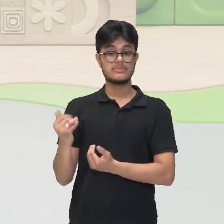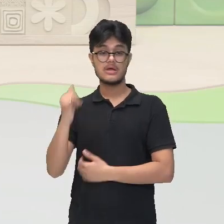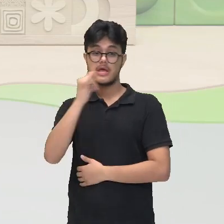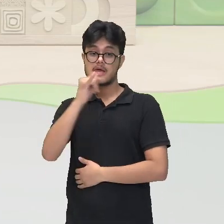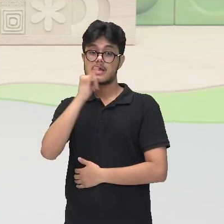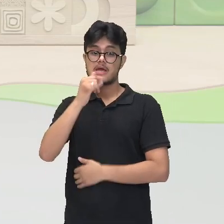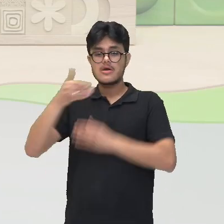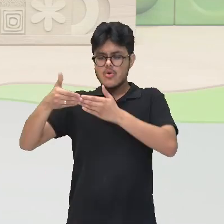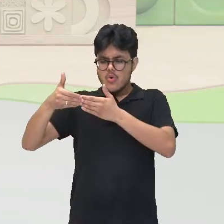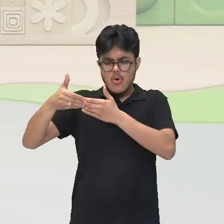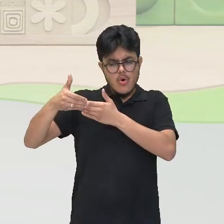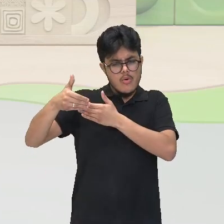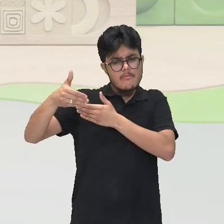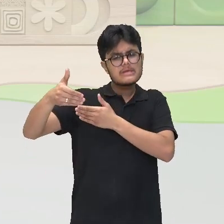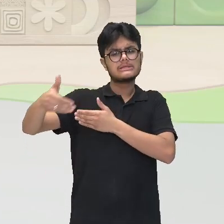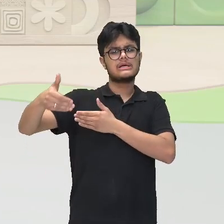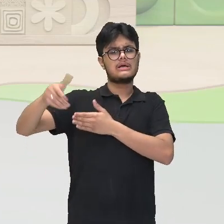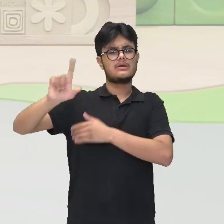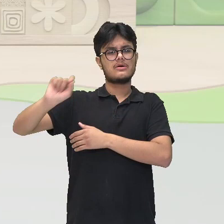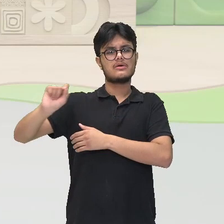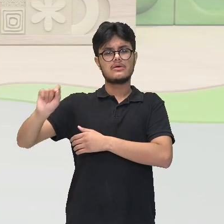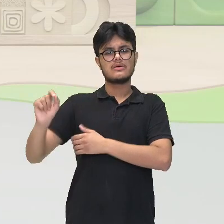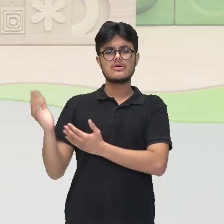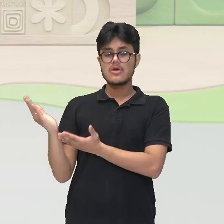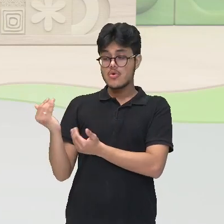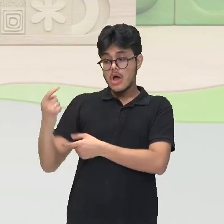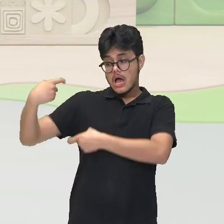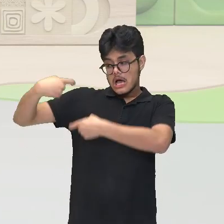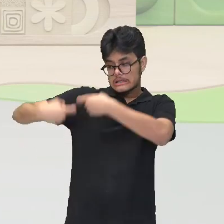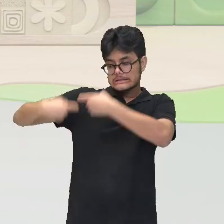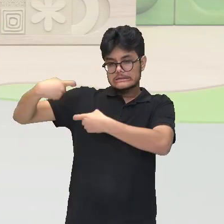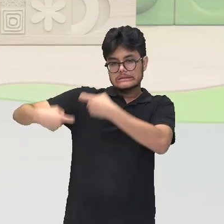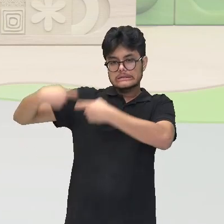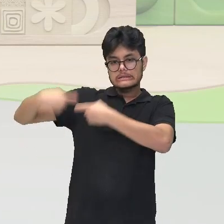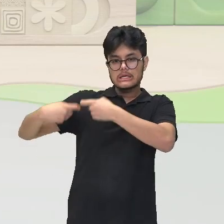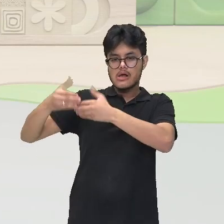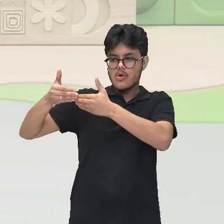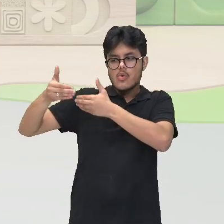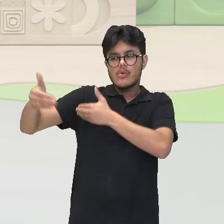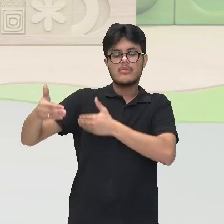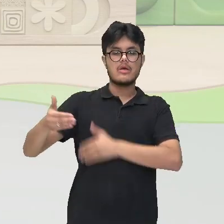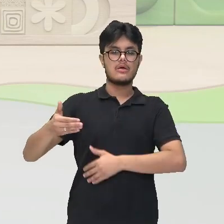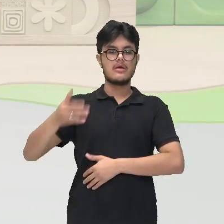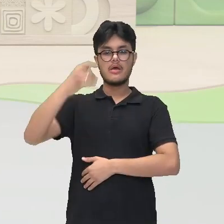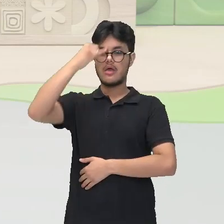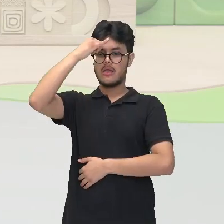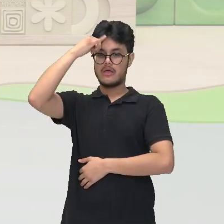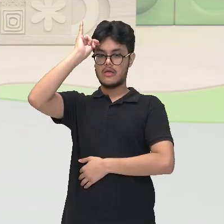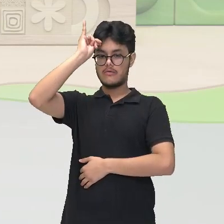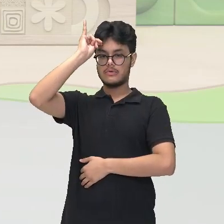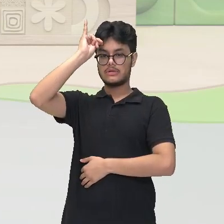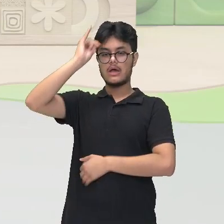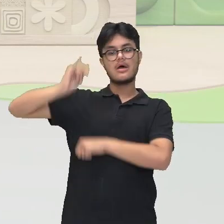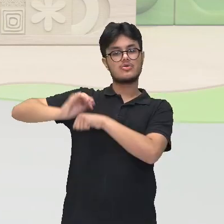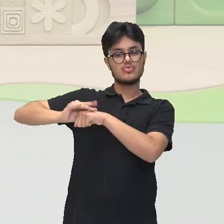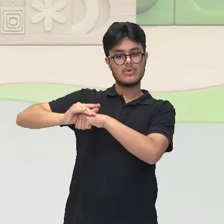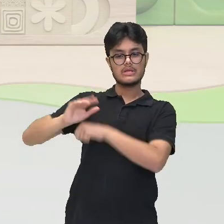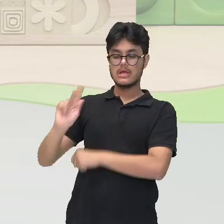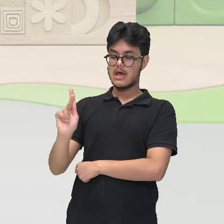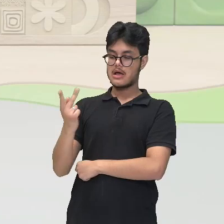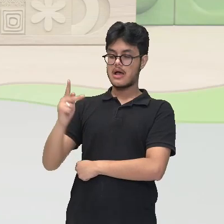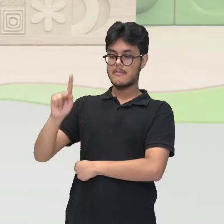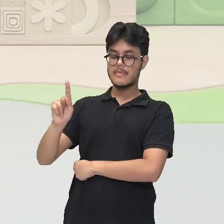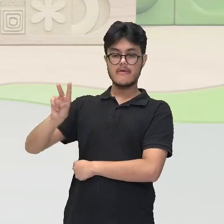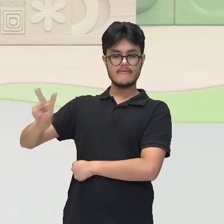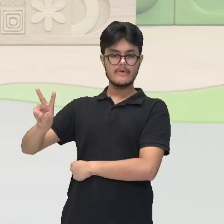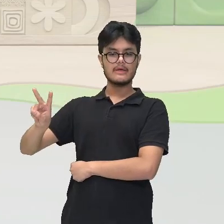quando eles entrarem, quando eles se tornarem ativos sexualmente, eles não tenham esse risco, né? Do